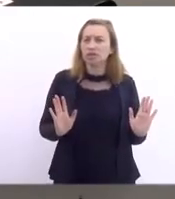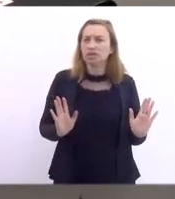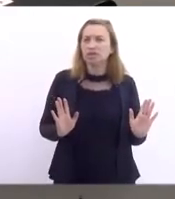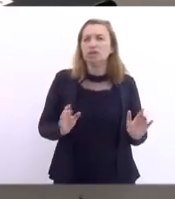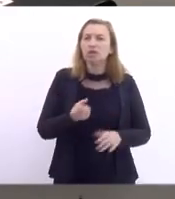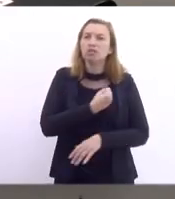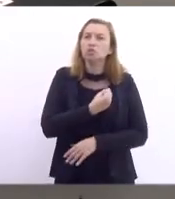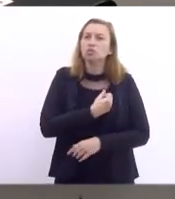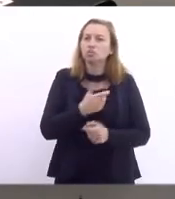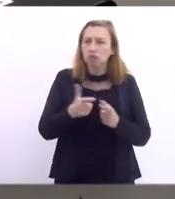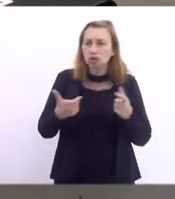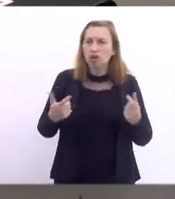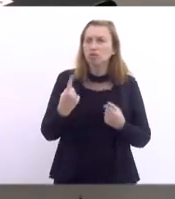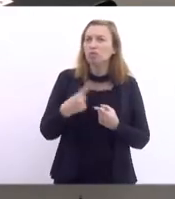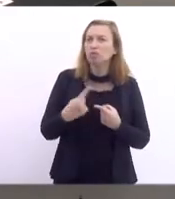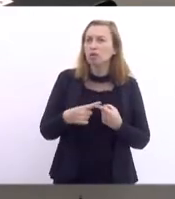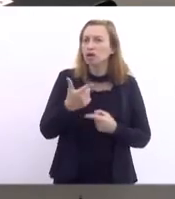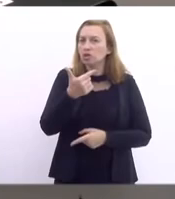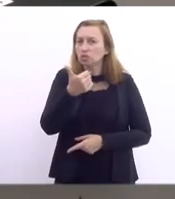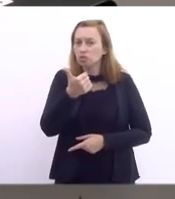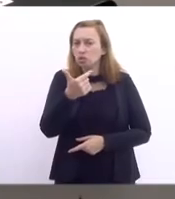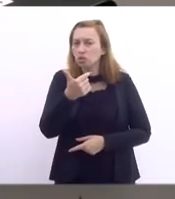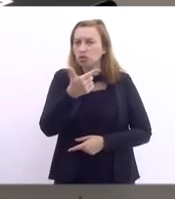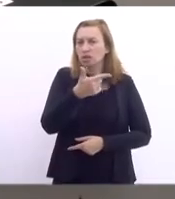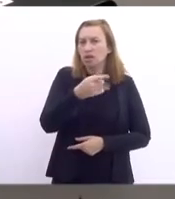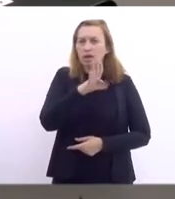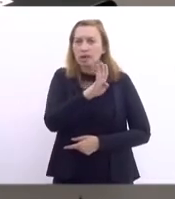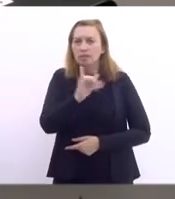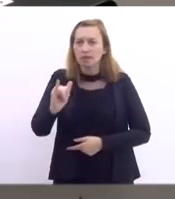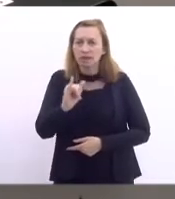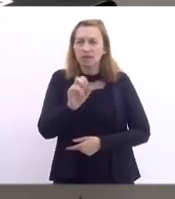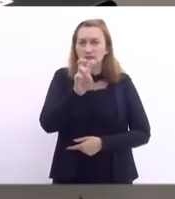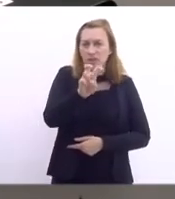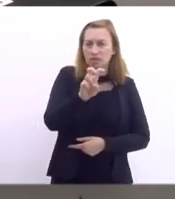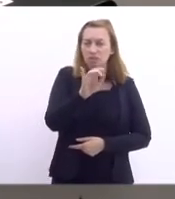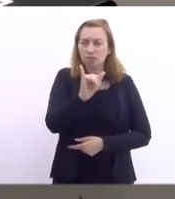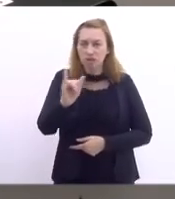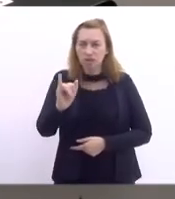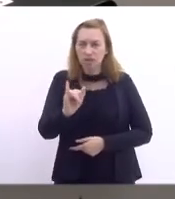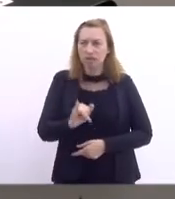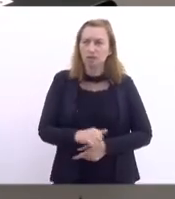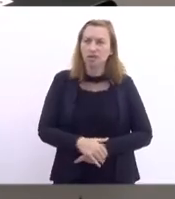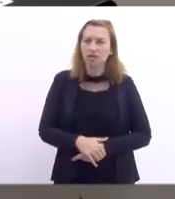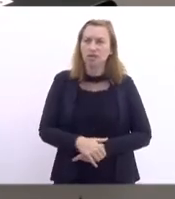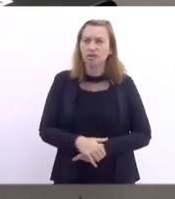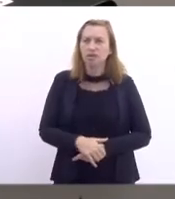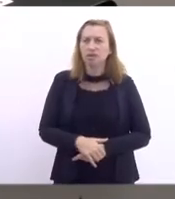foi um número grande né porque dos Doze dias são 5 dias